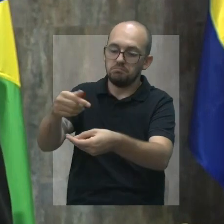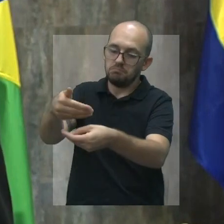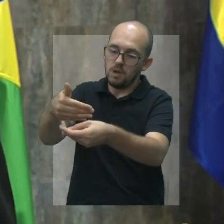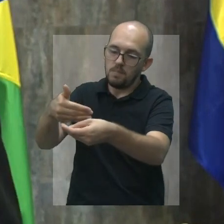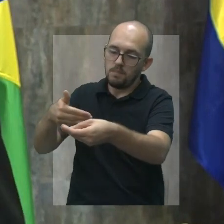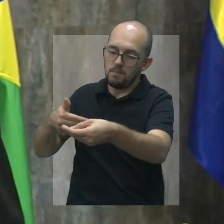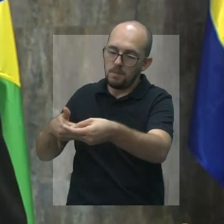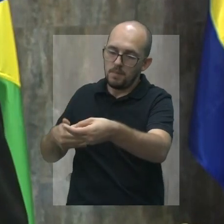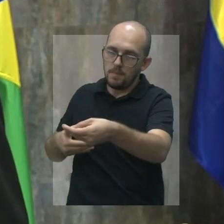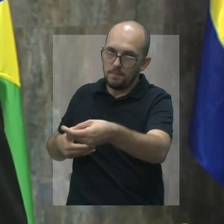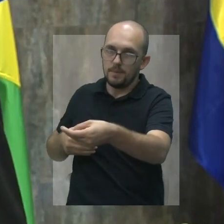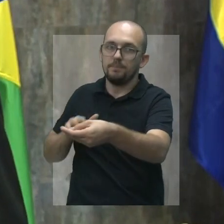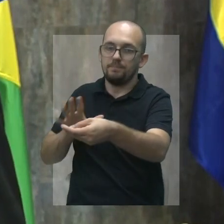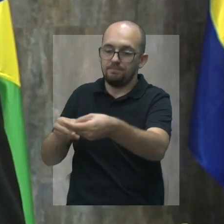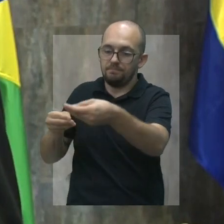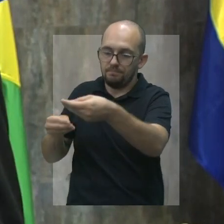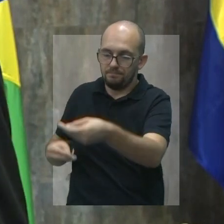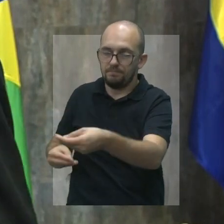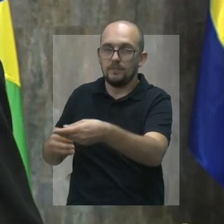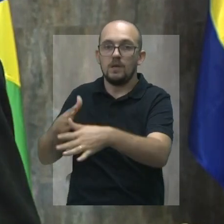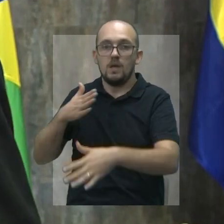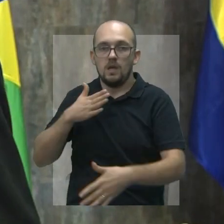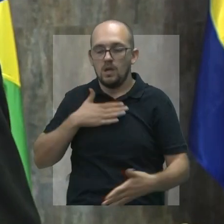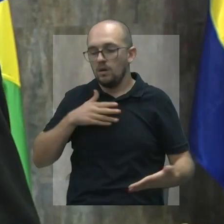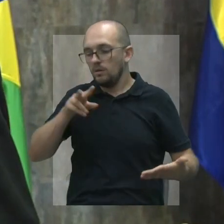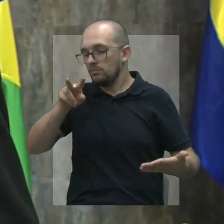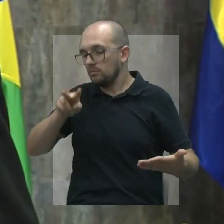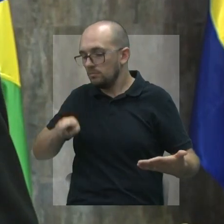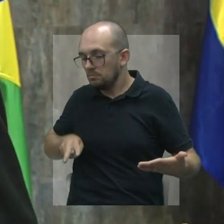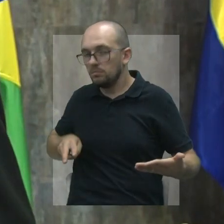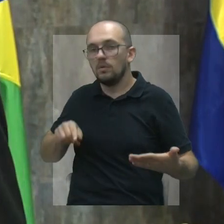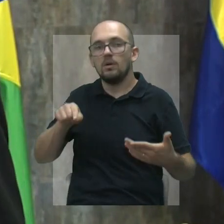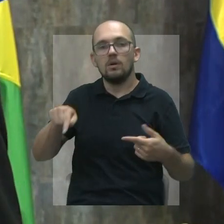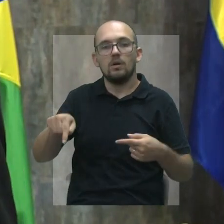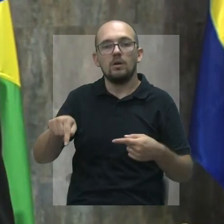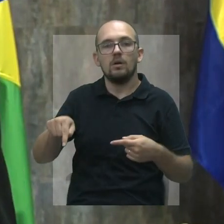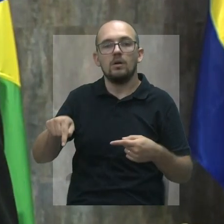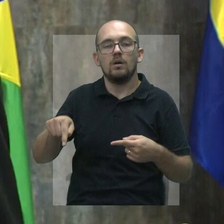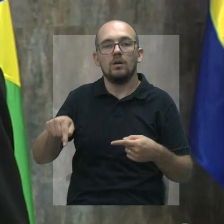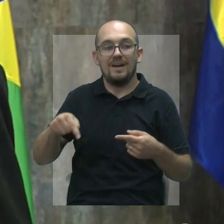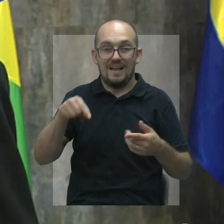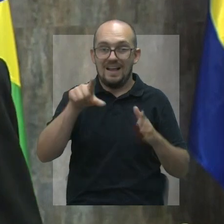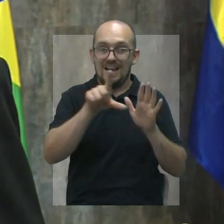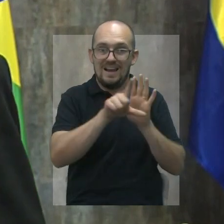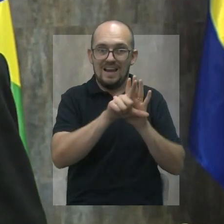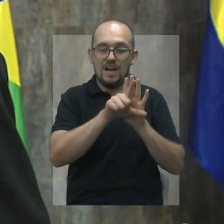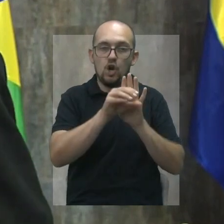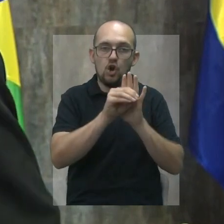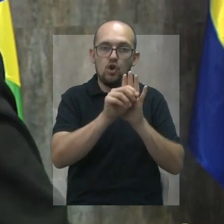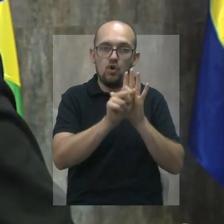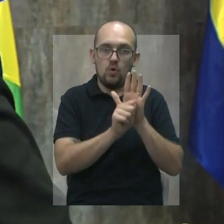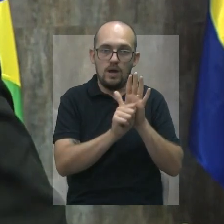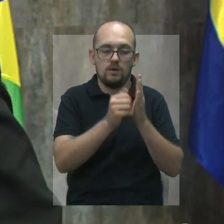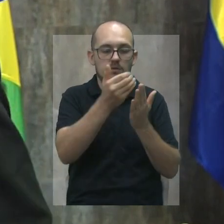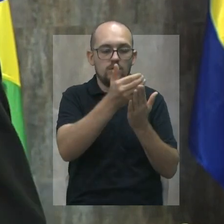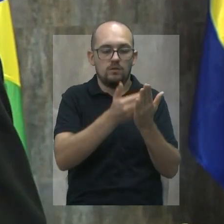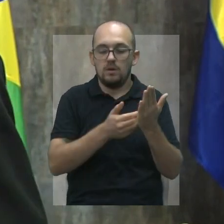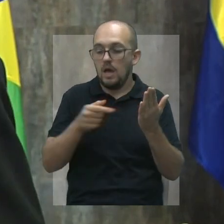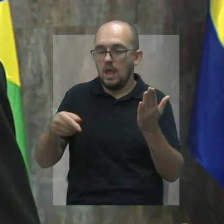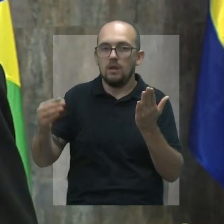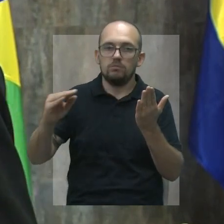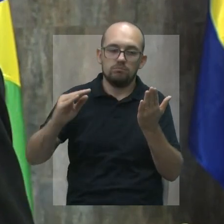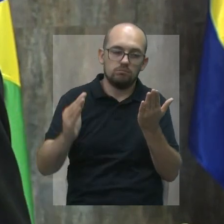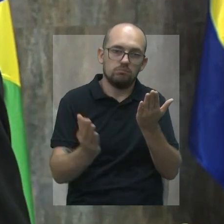propostos pela Prefeitura. E acontecendo nessa lei orçamentária anual, eles propuseram